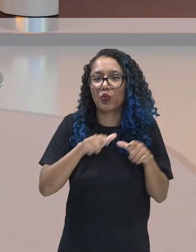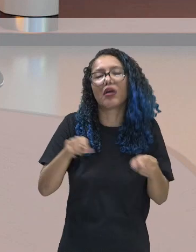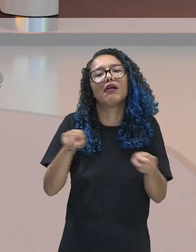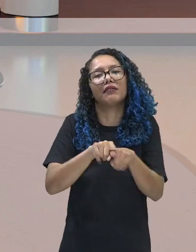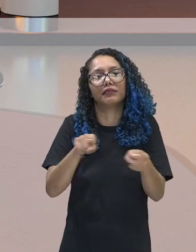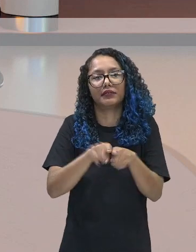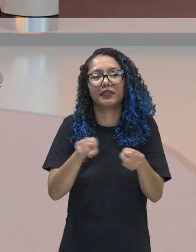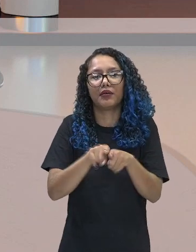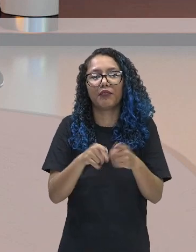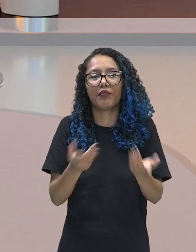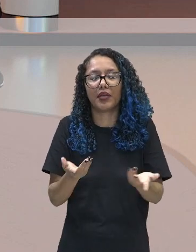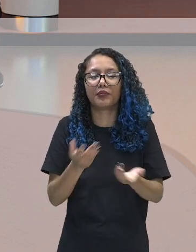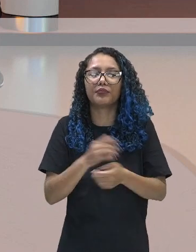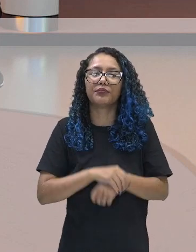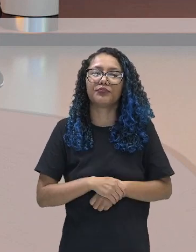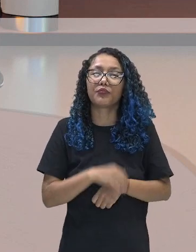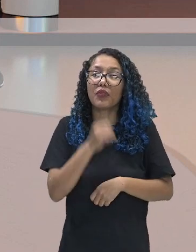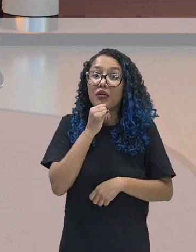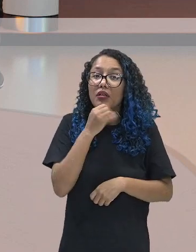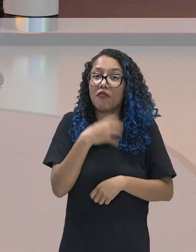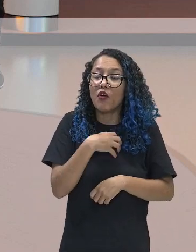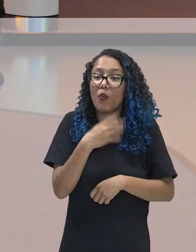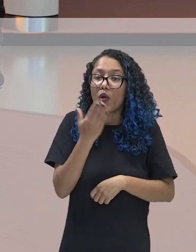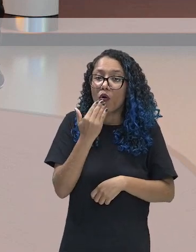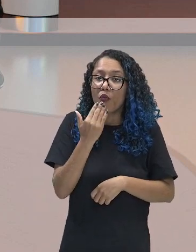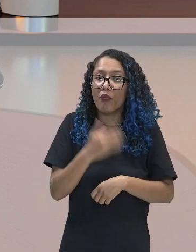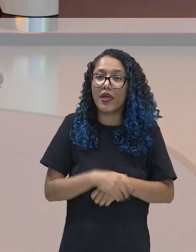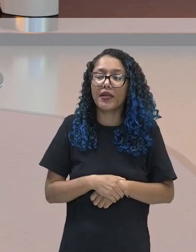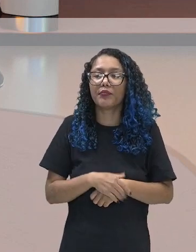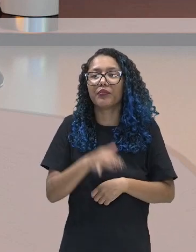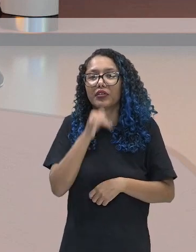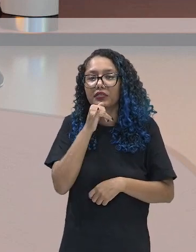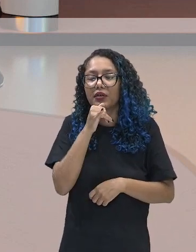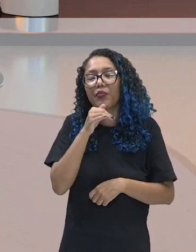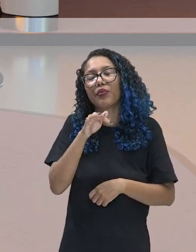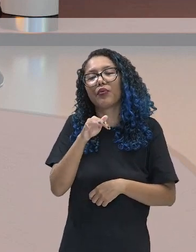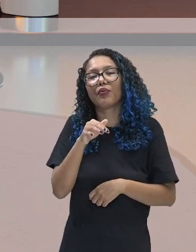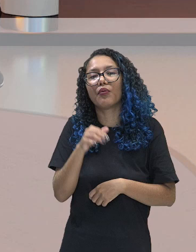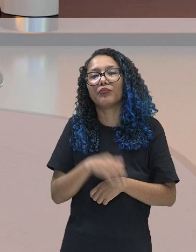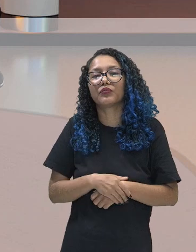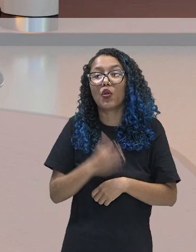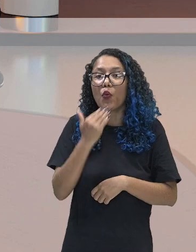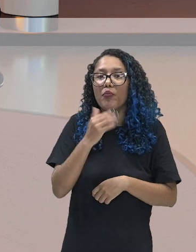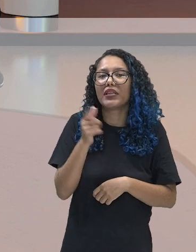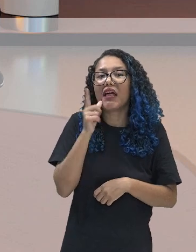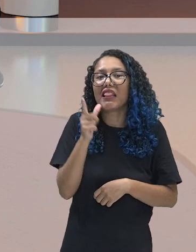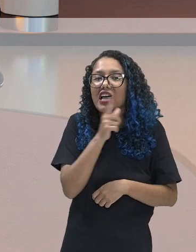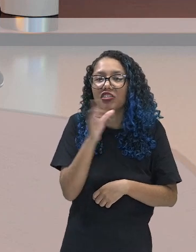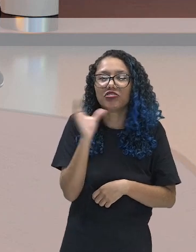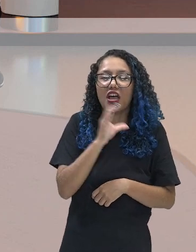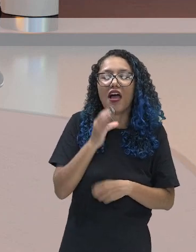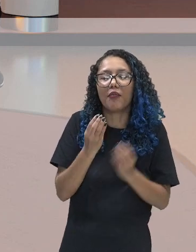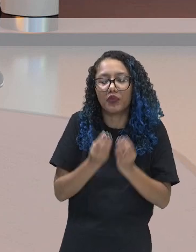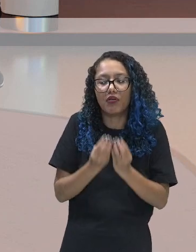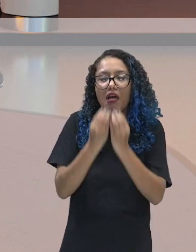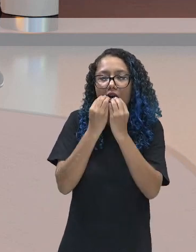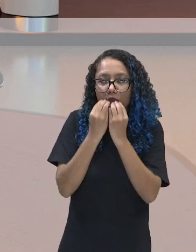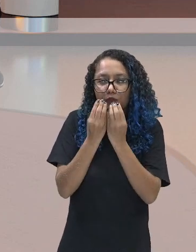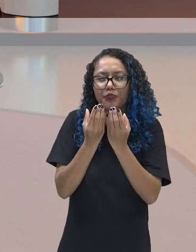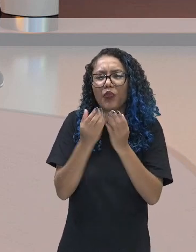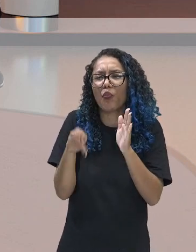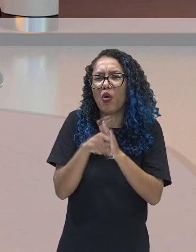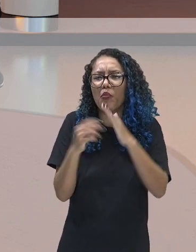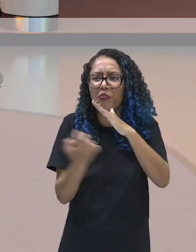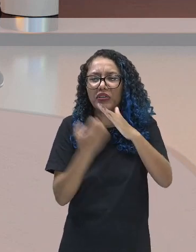o jeito de se comer nos chamados fast foods, que é a comida rápida, o hambúrguer das grandes